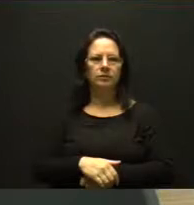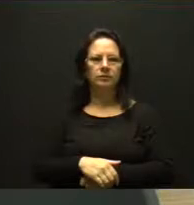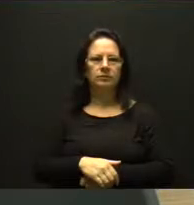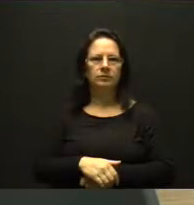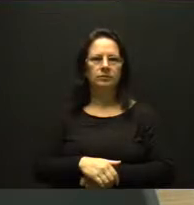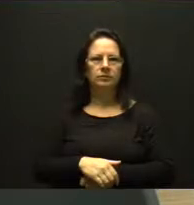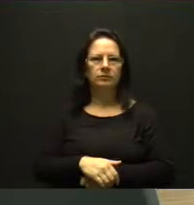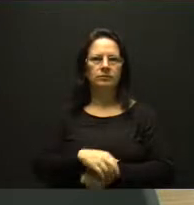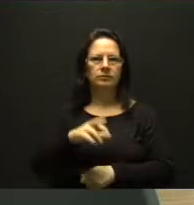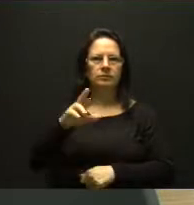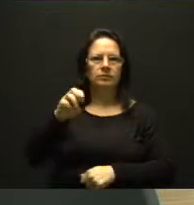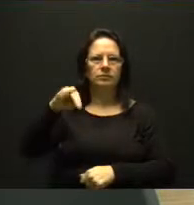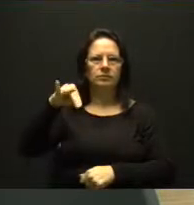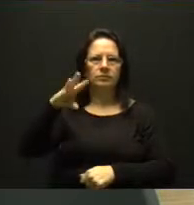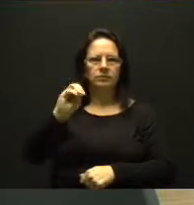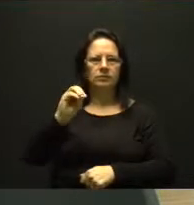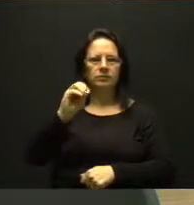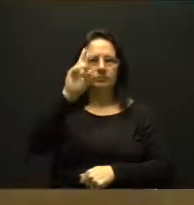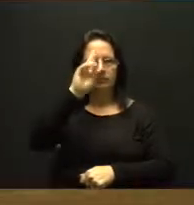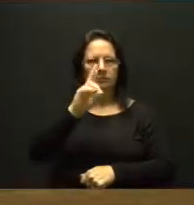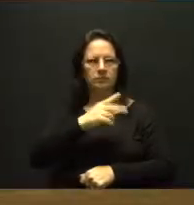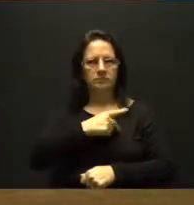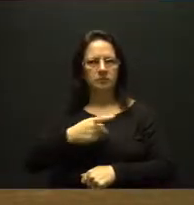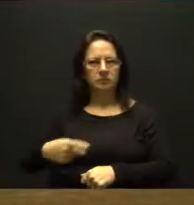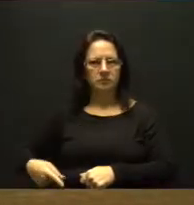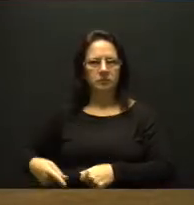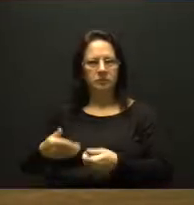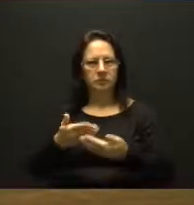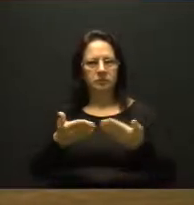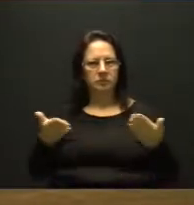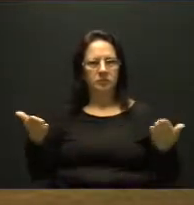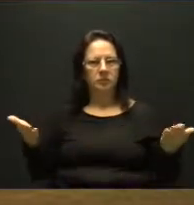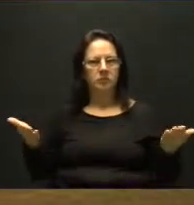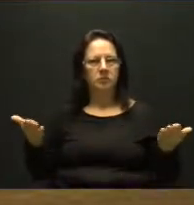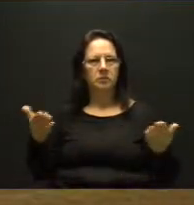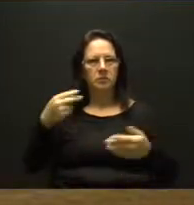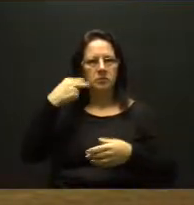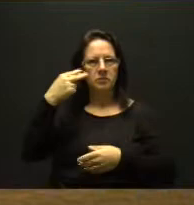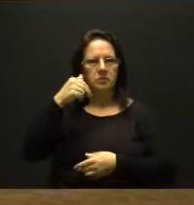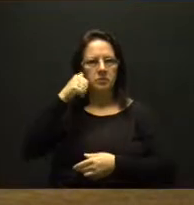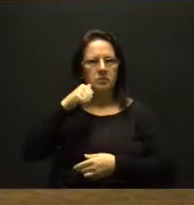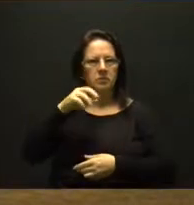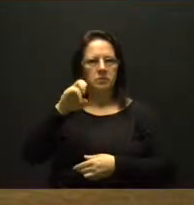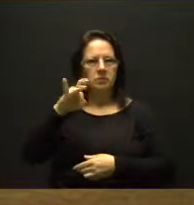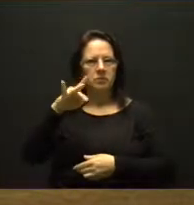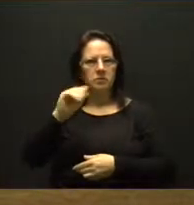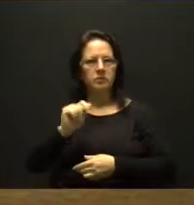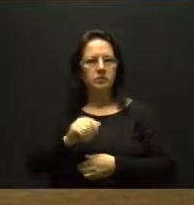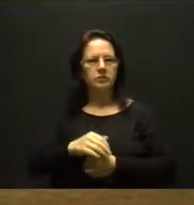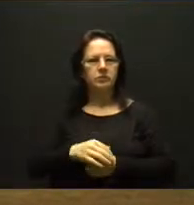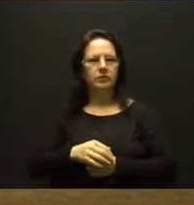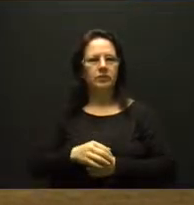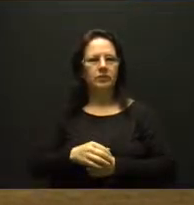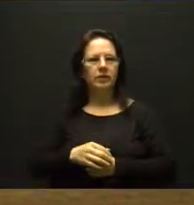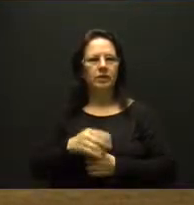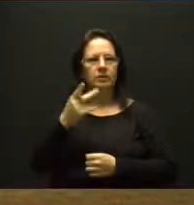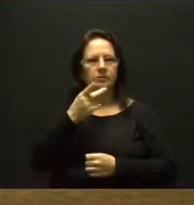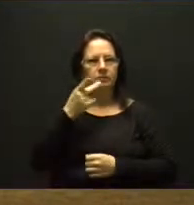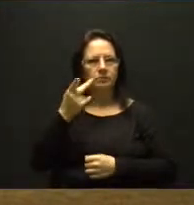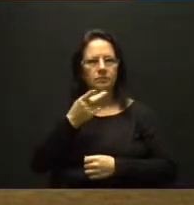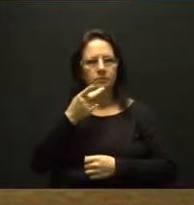a palavra vereador marquinhos tem o presidente novos vereadores não o vereador érika falando